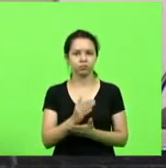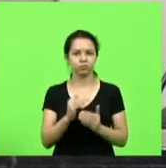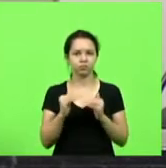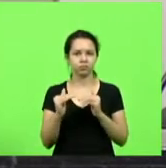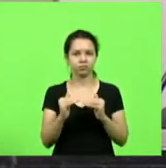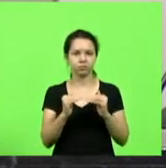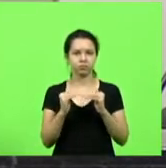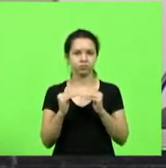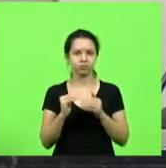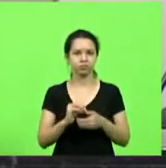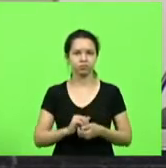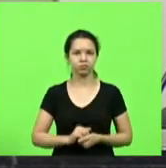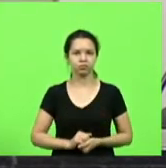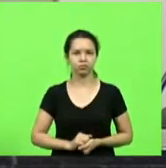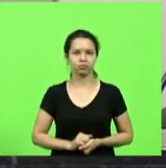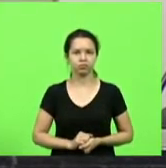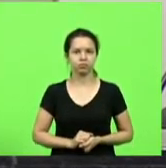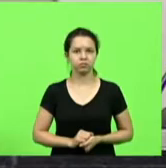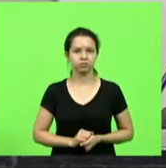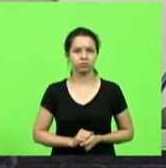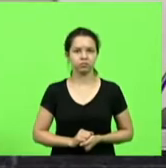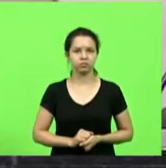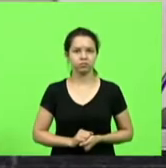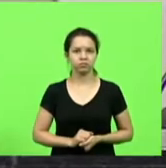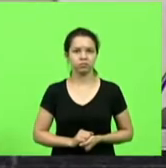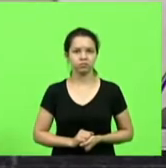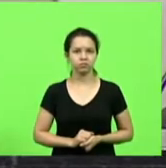por unanimidade.